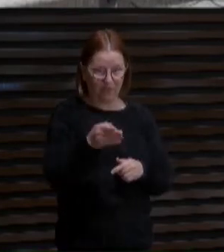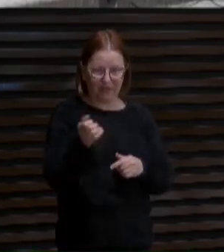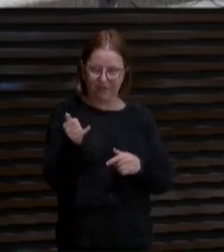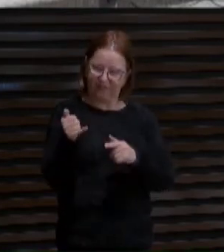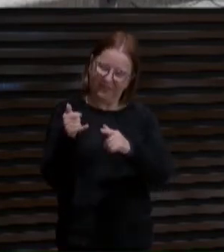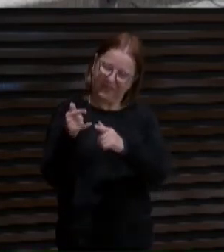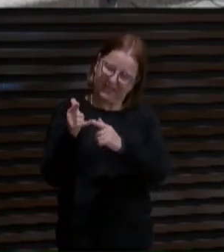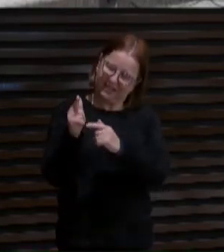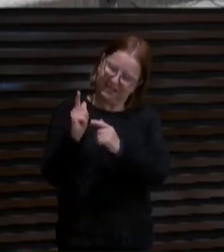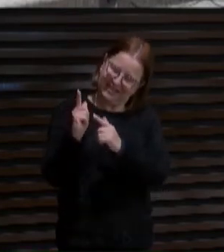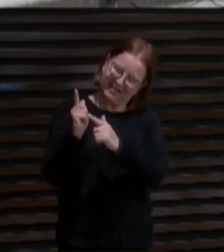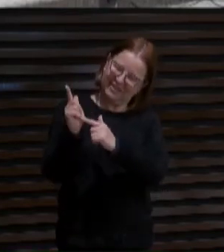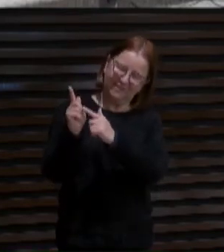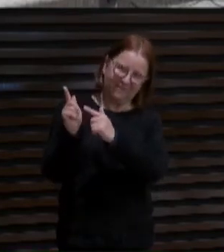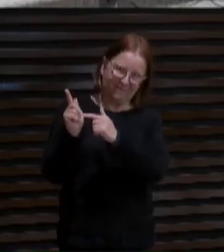aqui